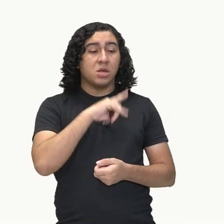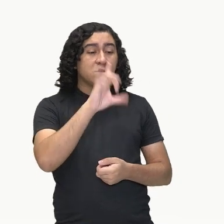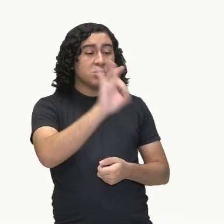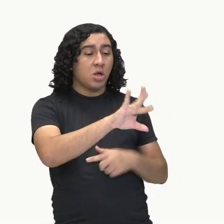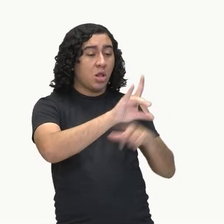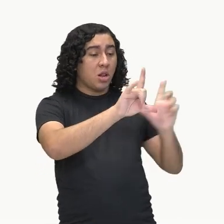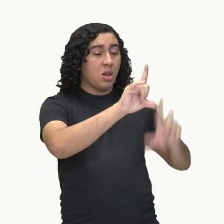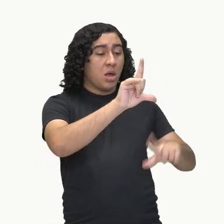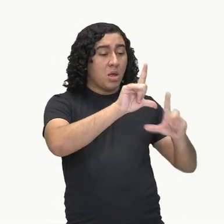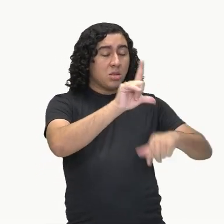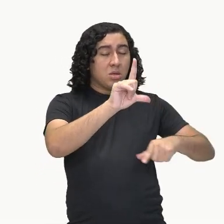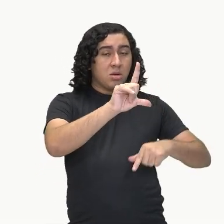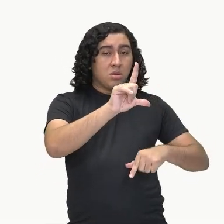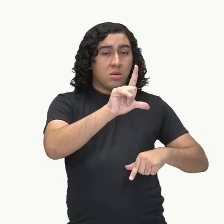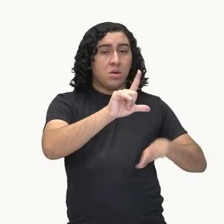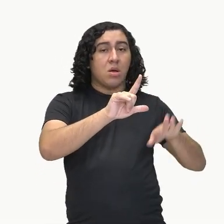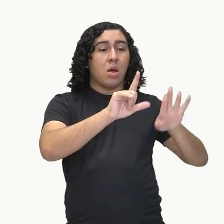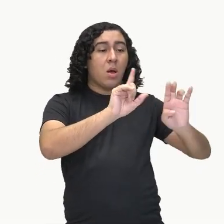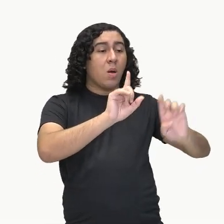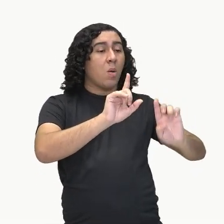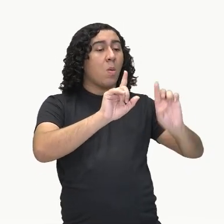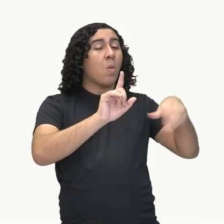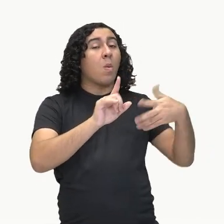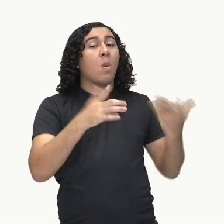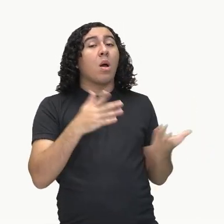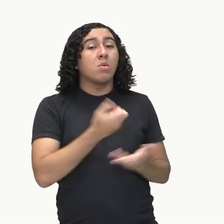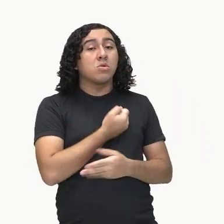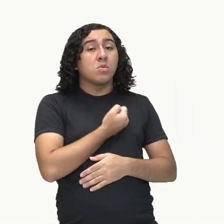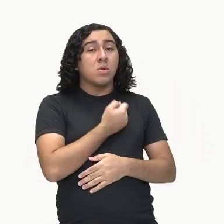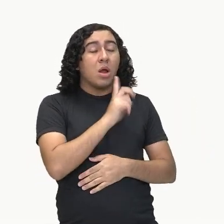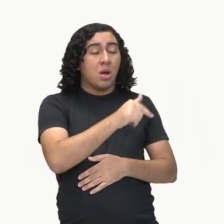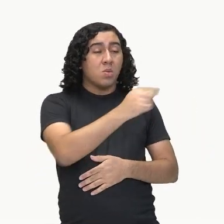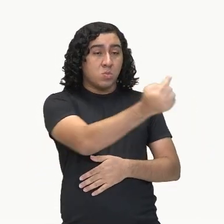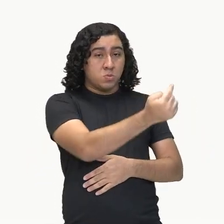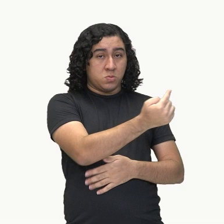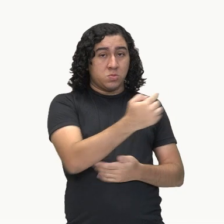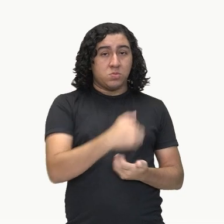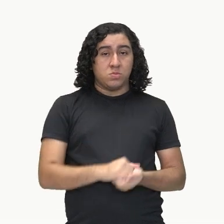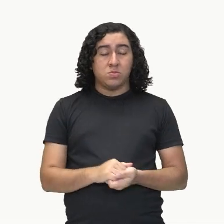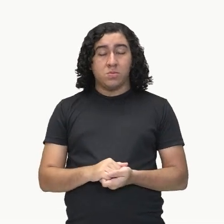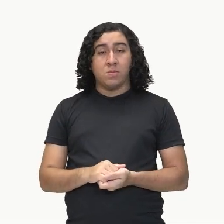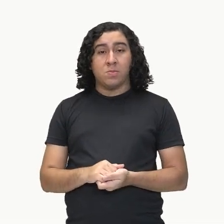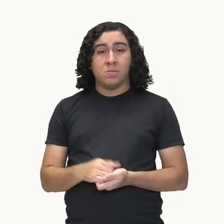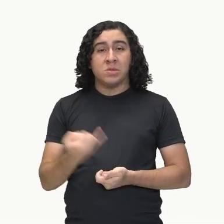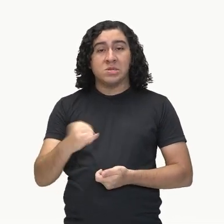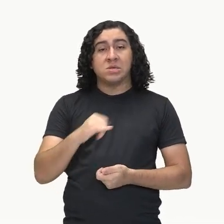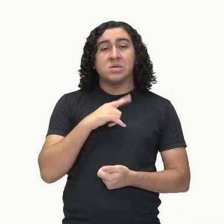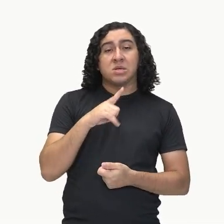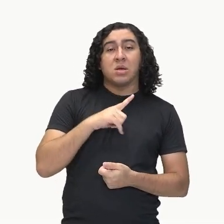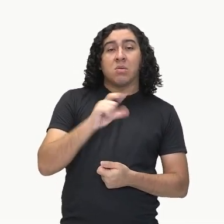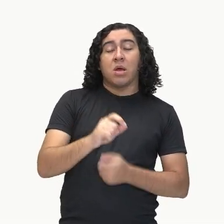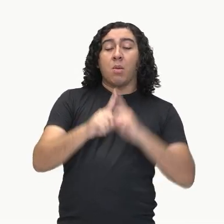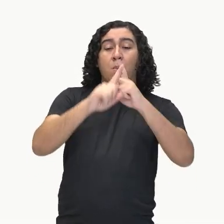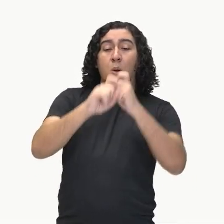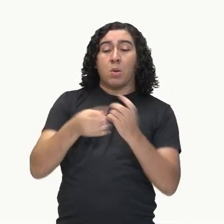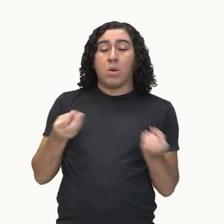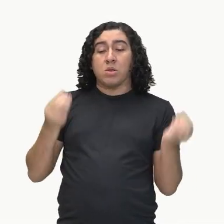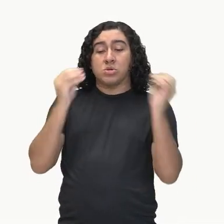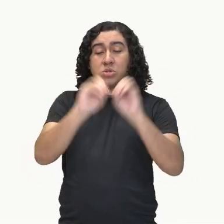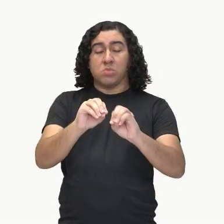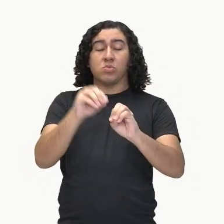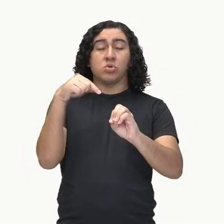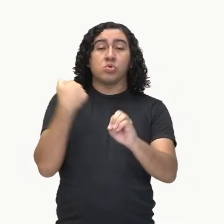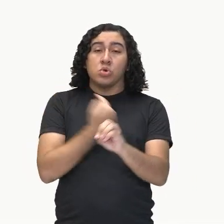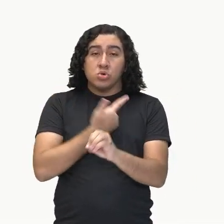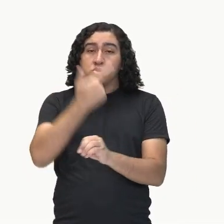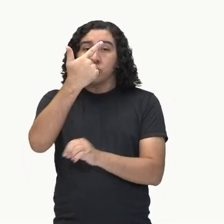literal, o coeficiente é 1. E quando nós estamos adicionando monômios, nós